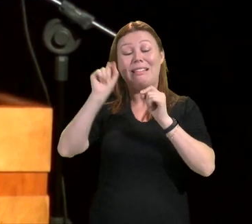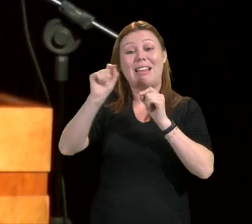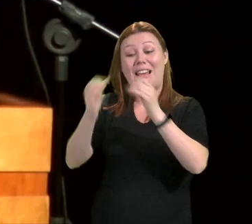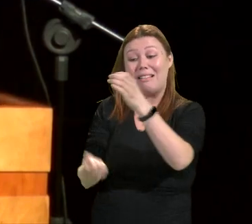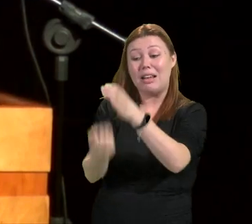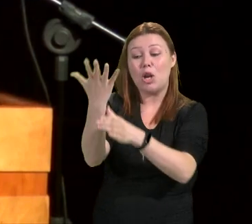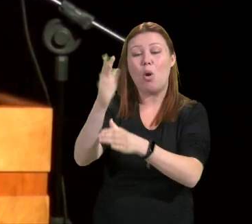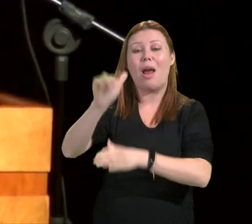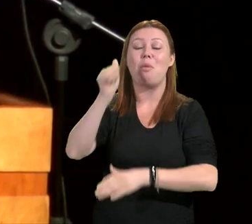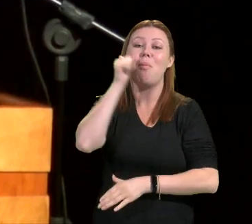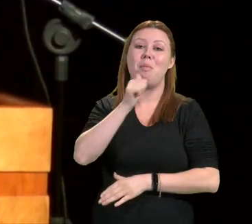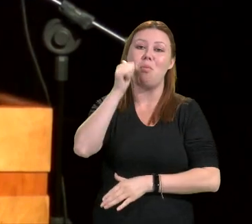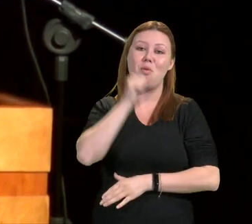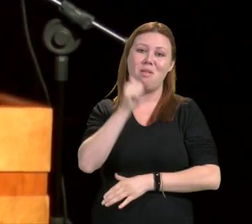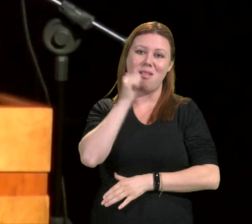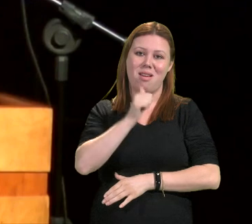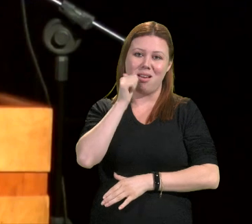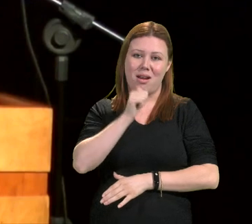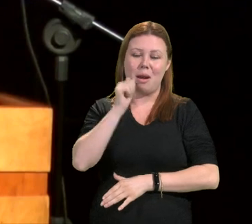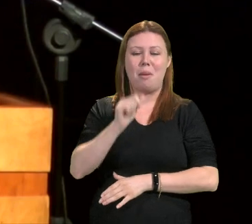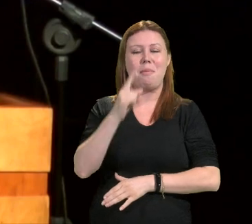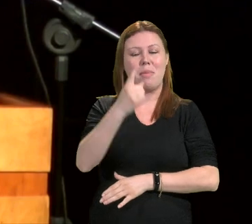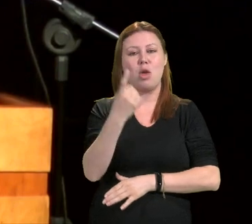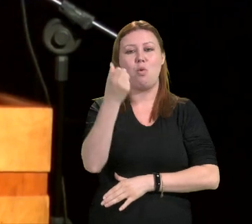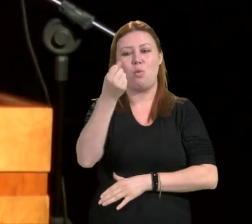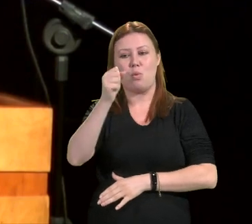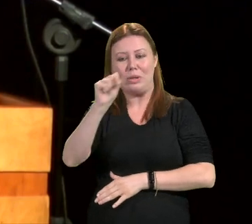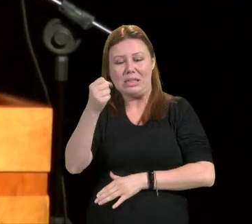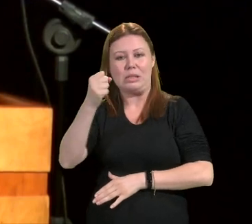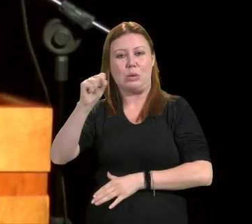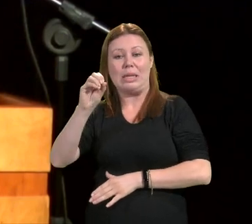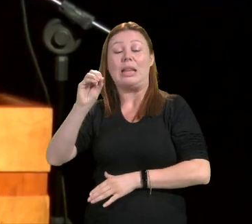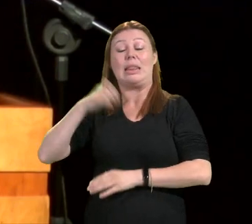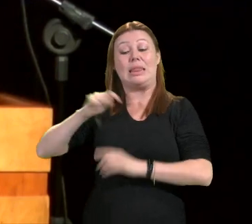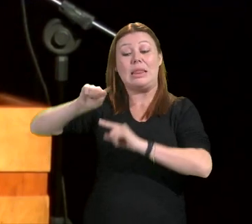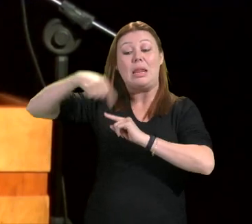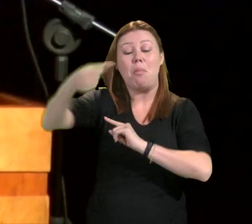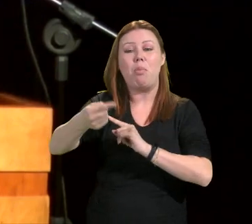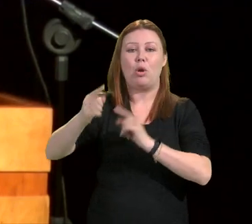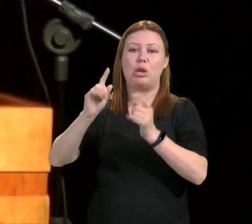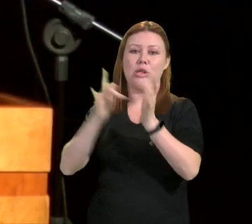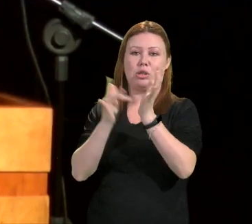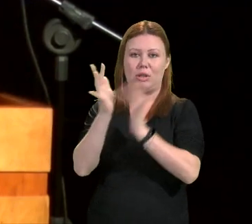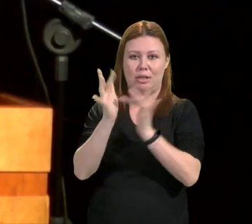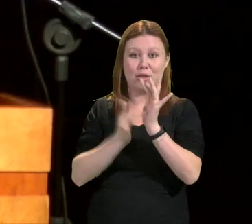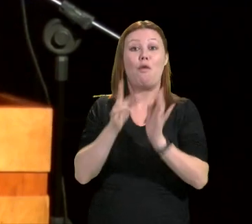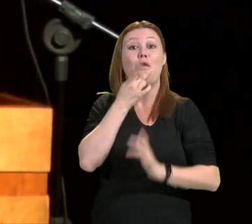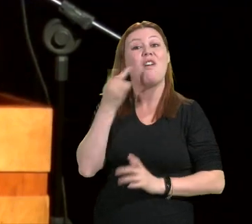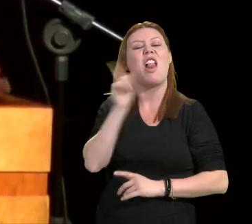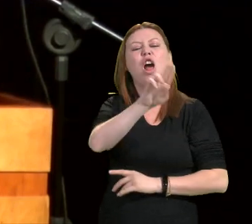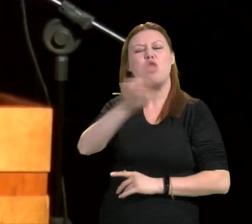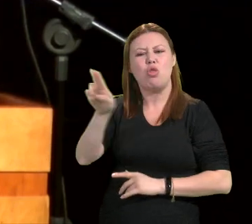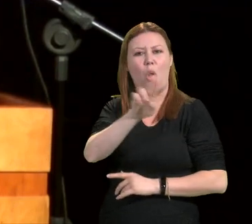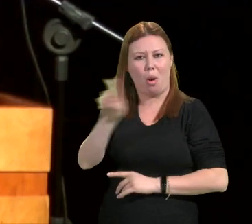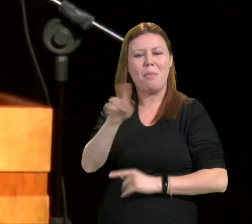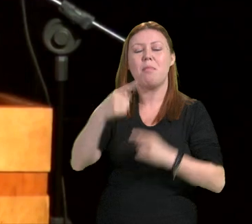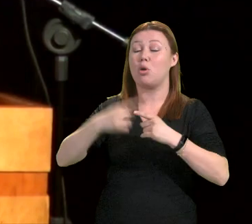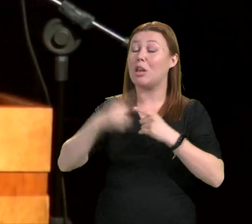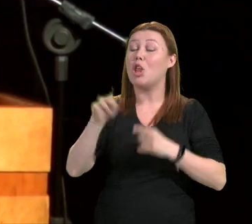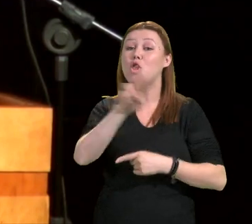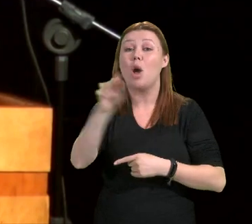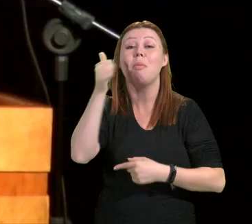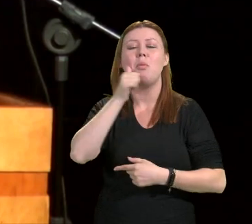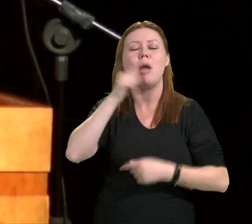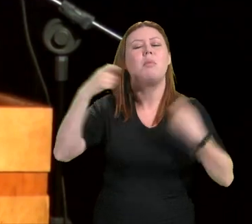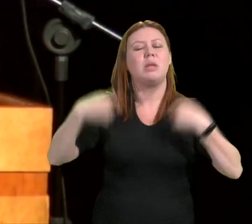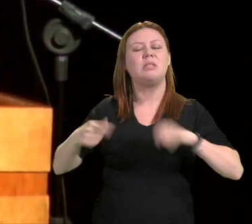1890 d.C. Fátima... Eu vou dizer o nome, porque mulheres a gente tem que